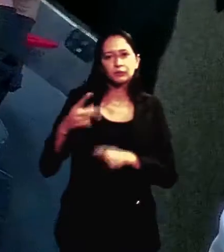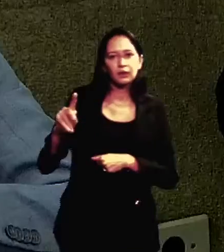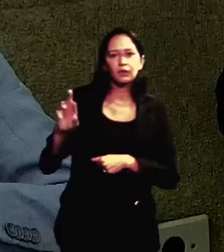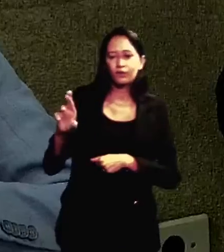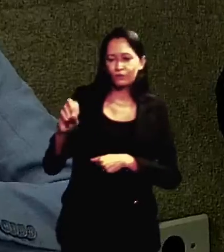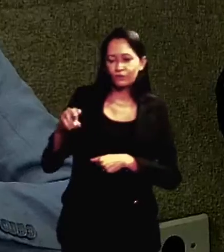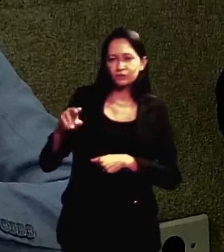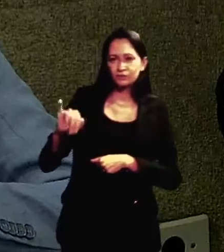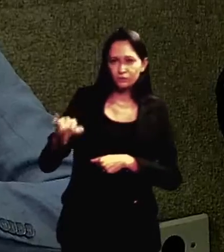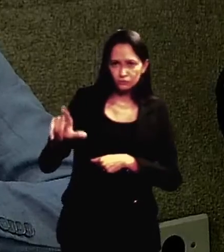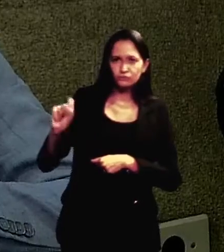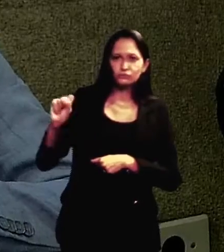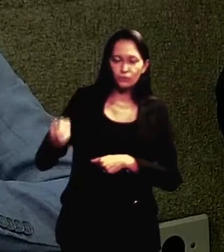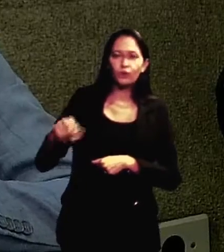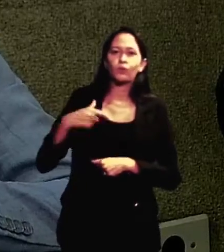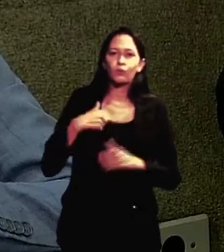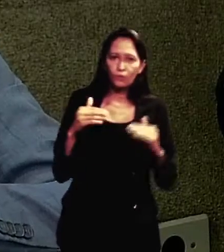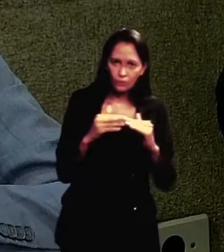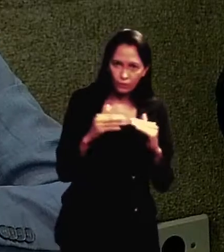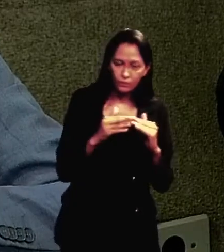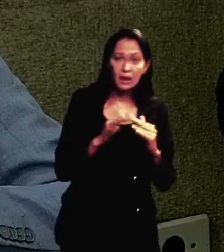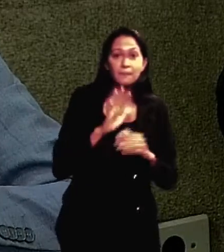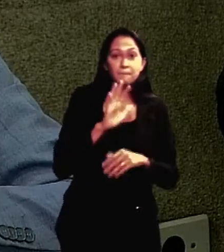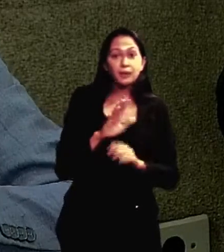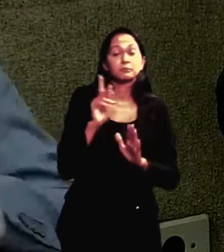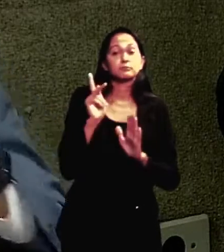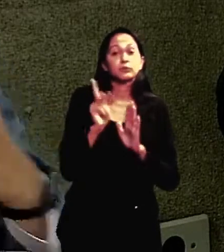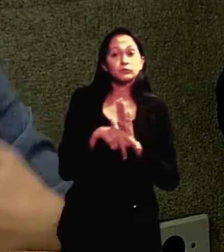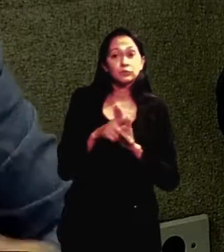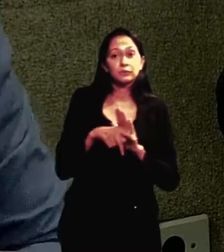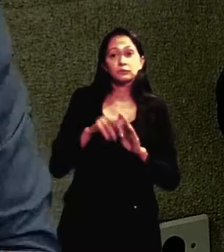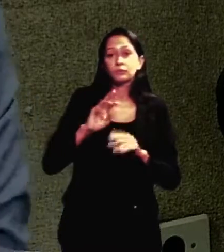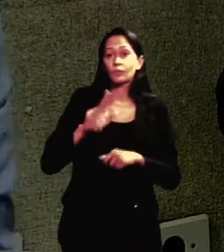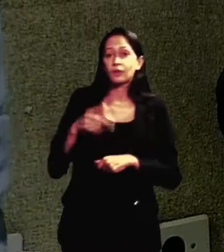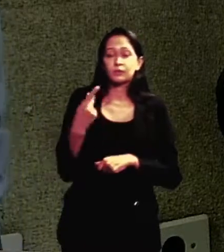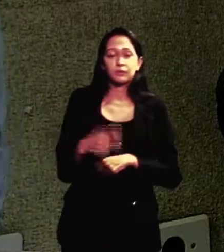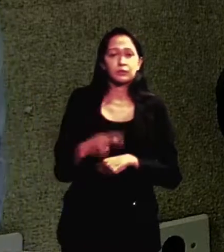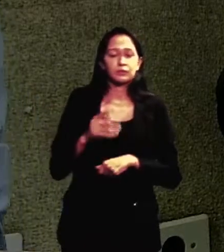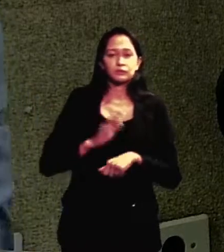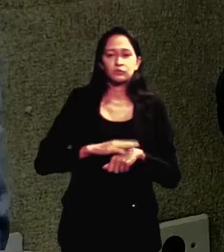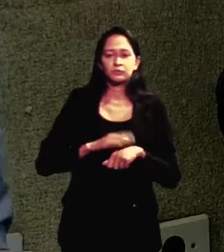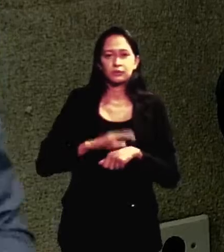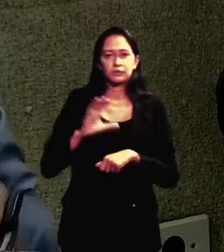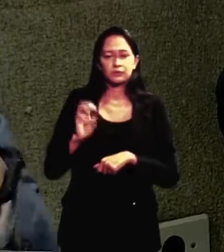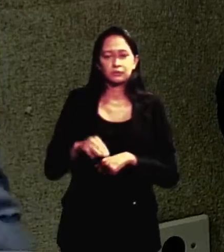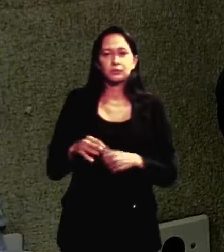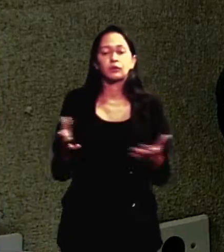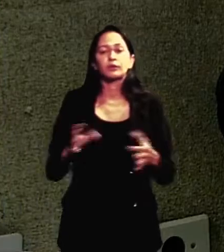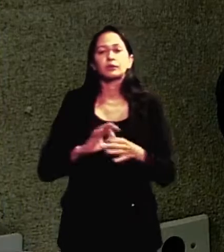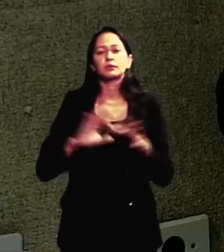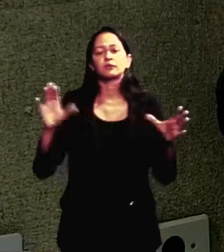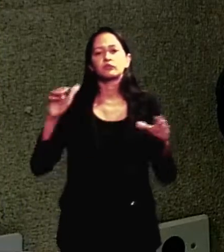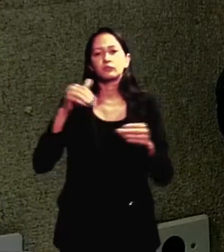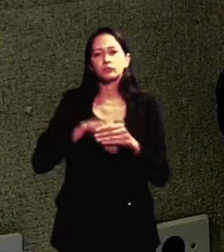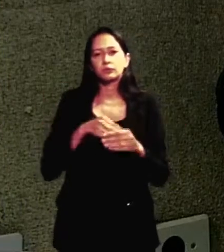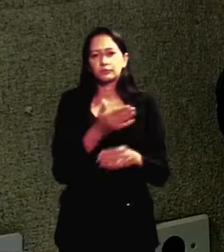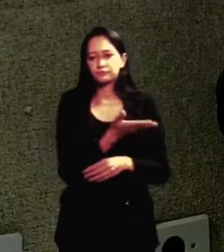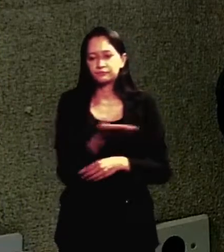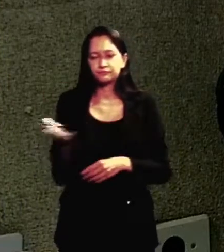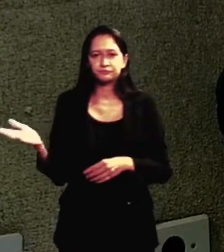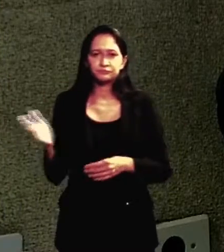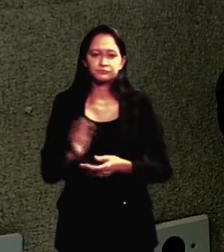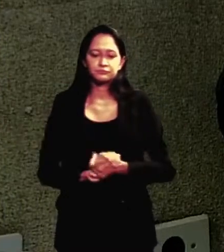obrigado. Coloco o voto em separado do vereador Mauro Rubem aqui em votação. Presente projeto